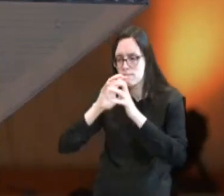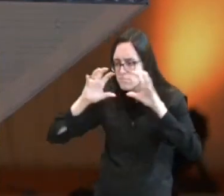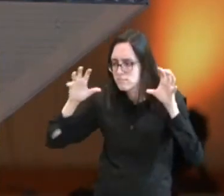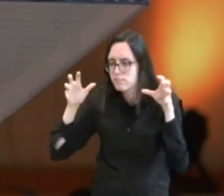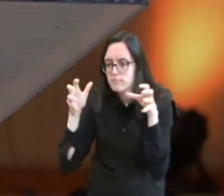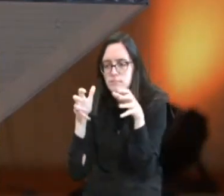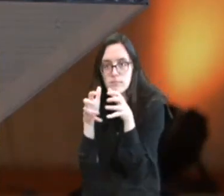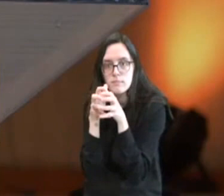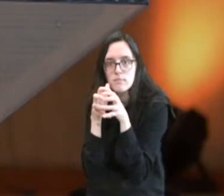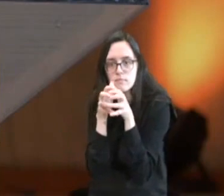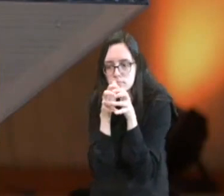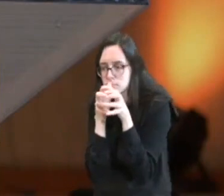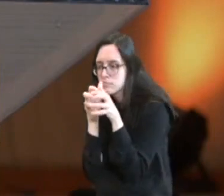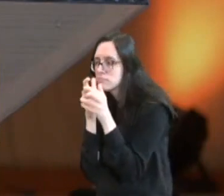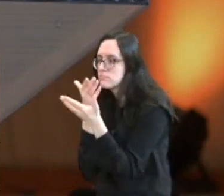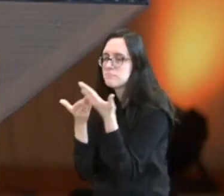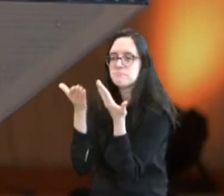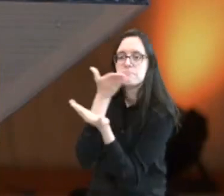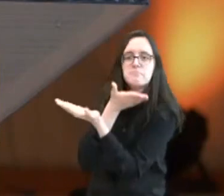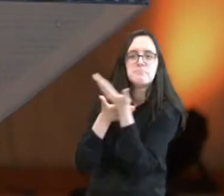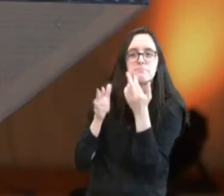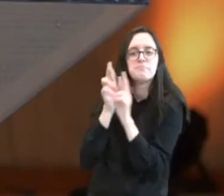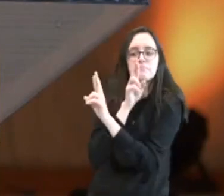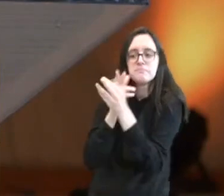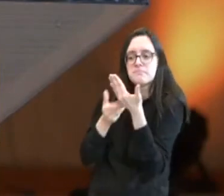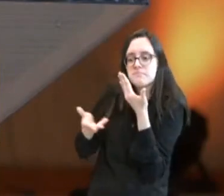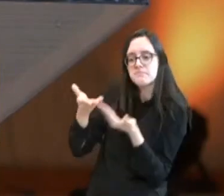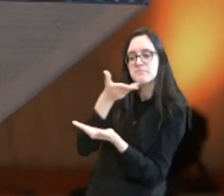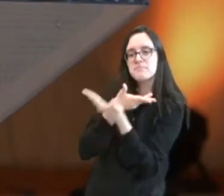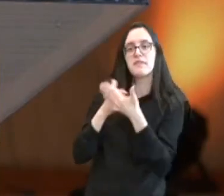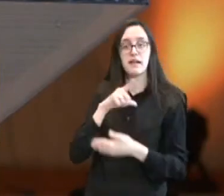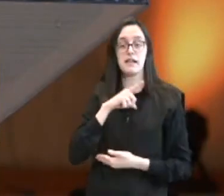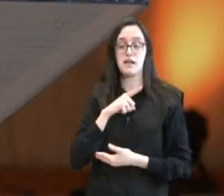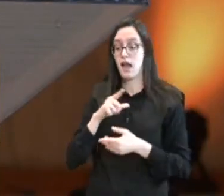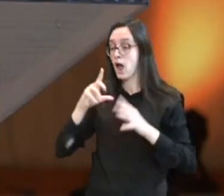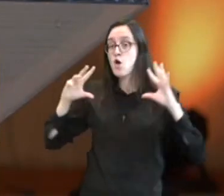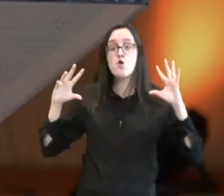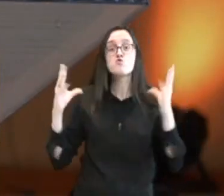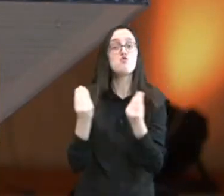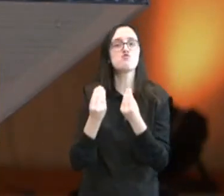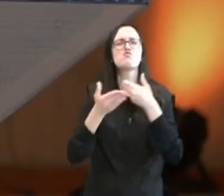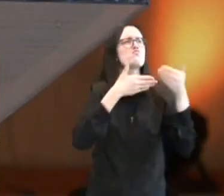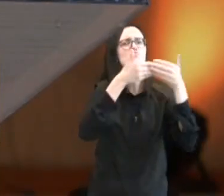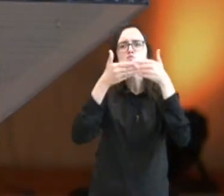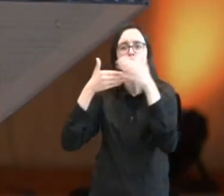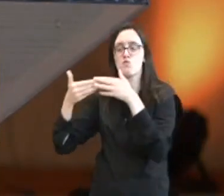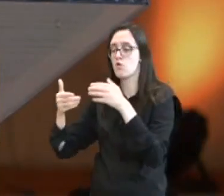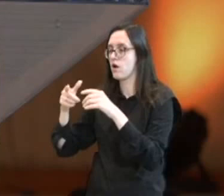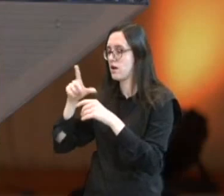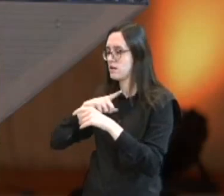ali, tem relacionamento, e todo relacionamento tem o quê?